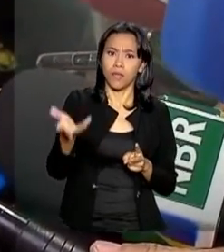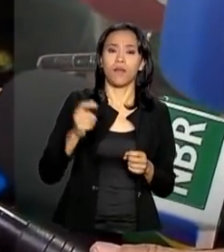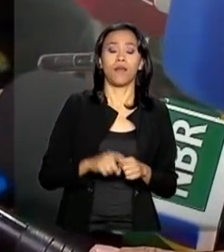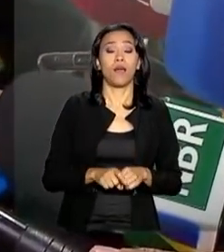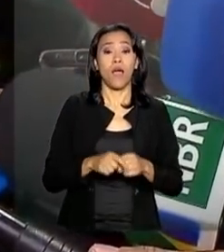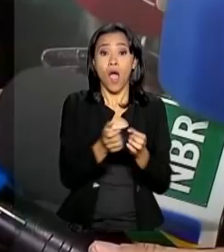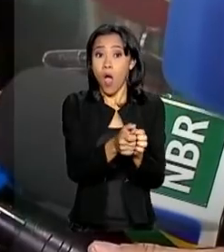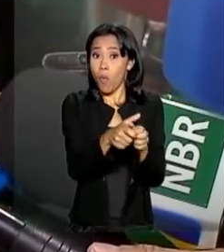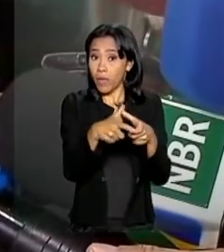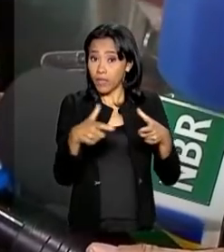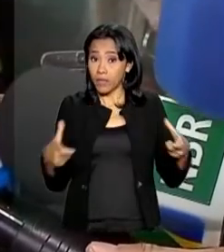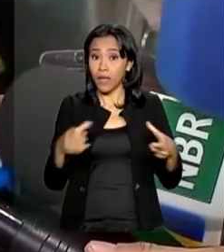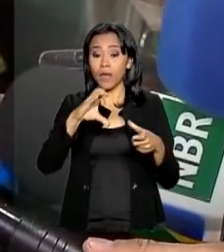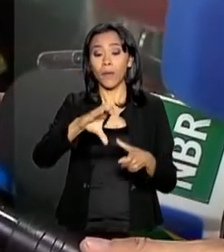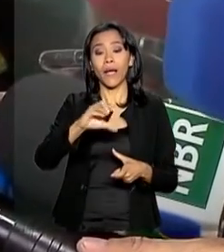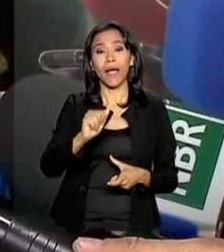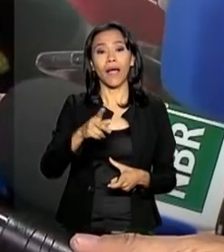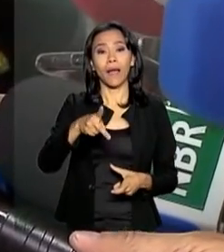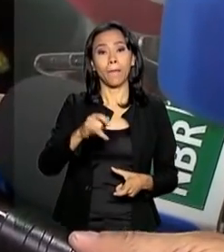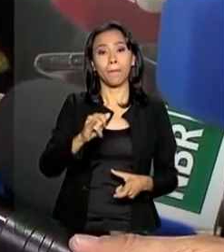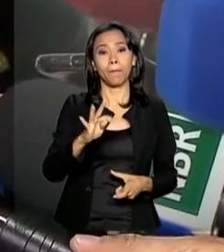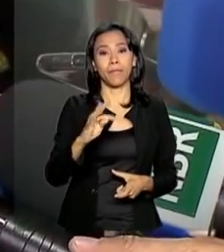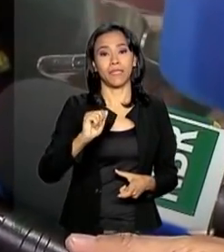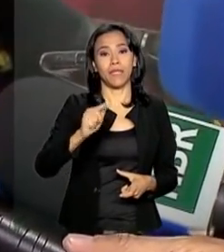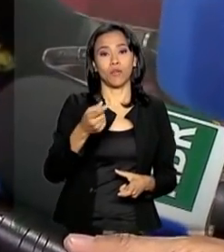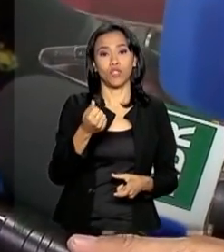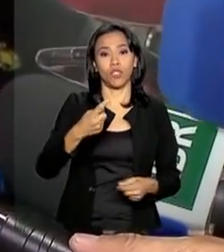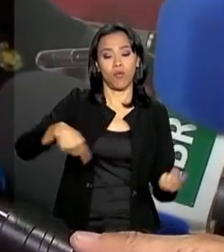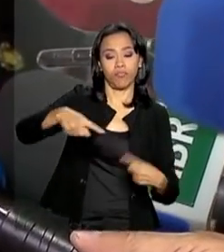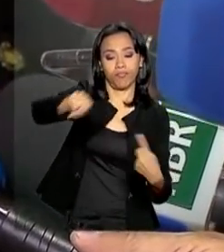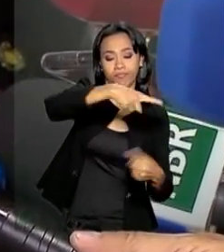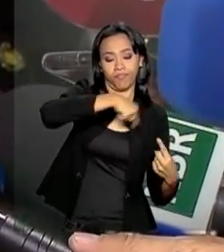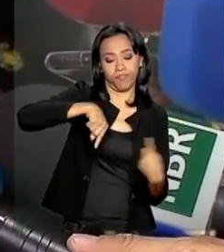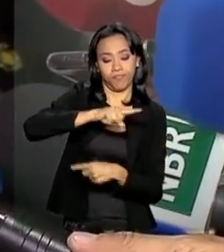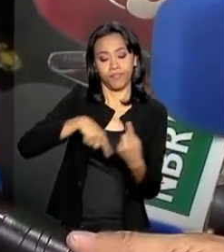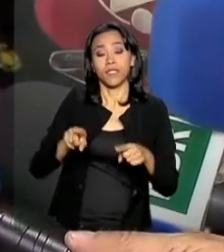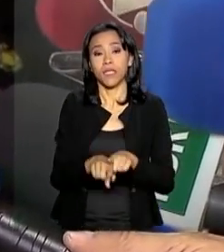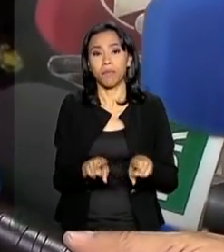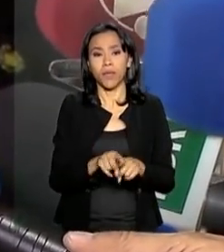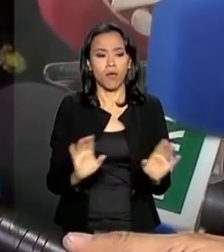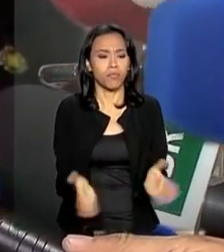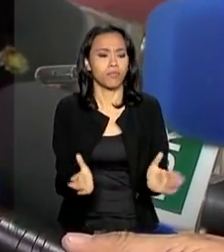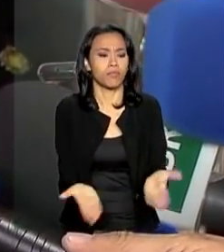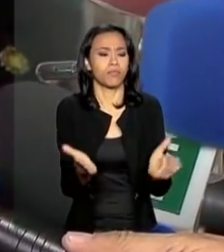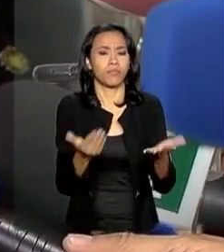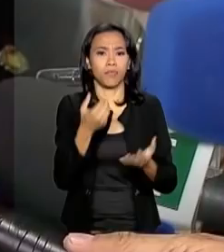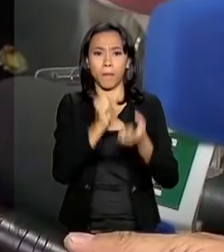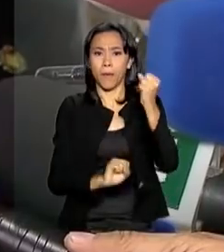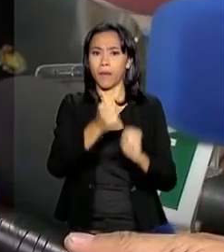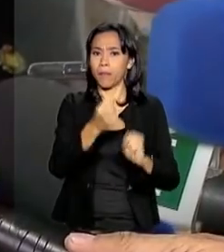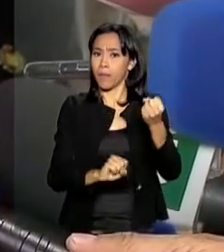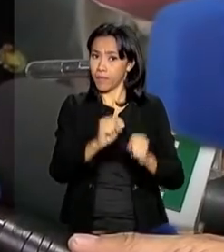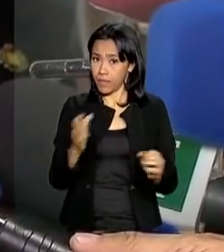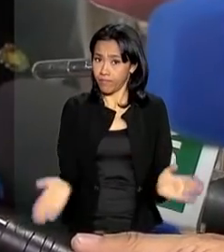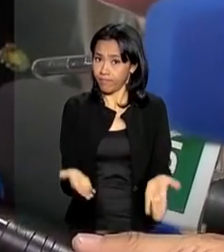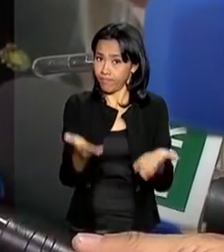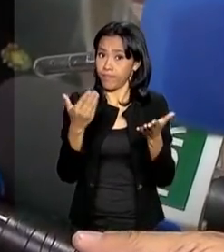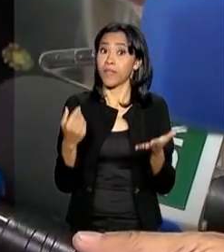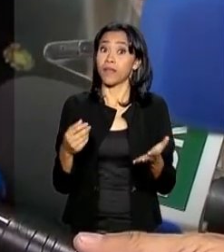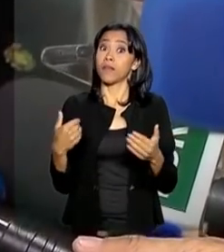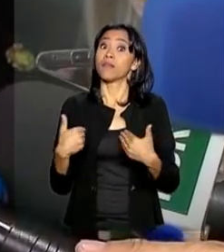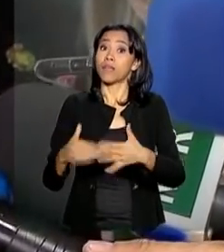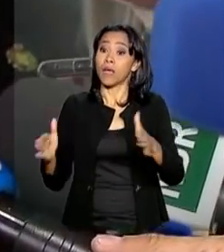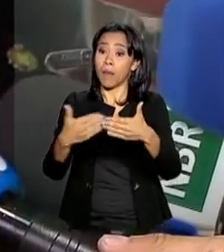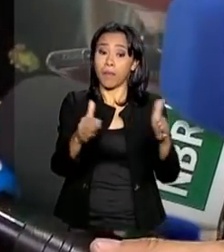acumulação de Capital na economia estimular o aumento de produtividade gerar muito